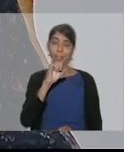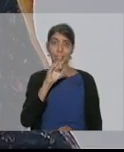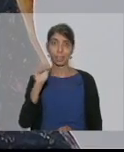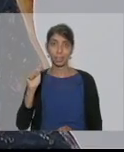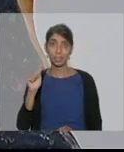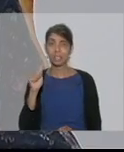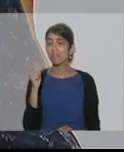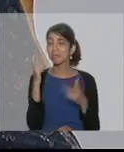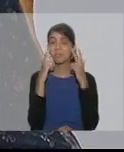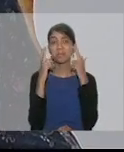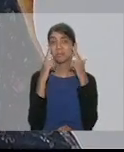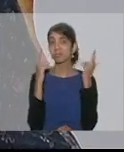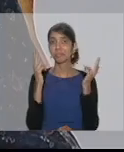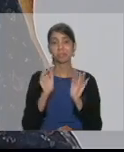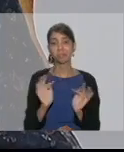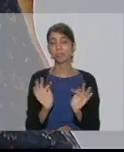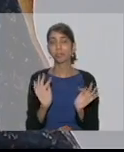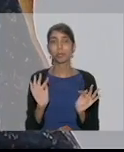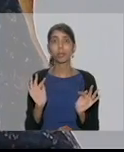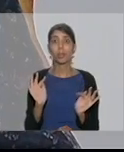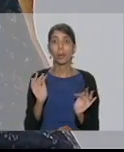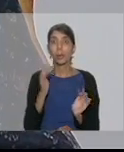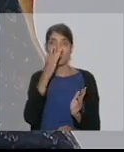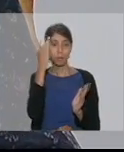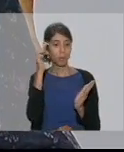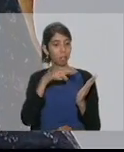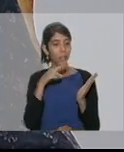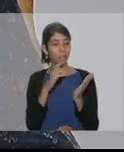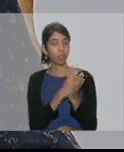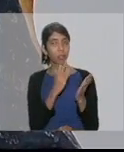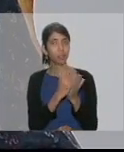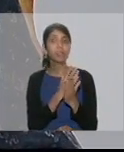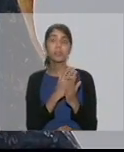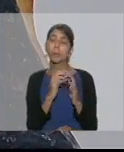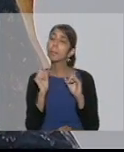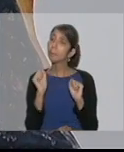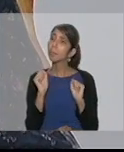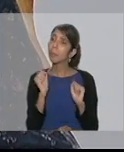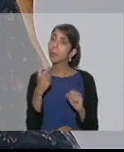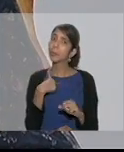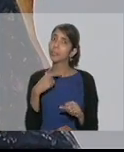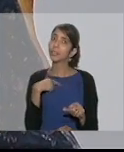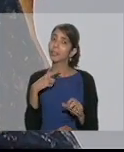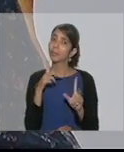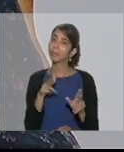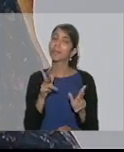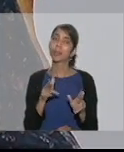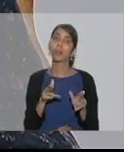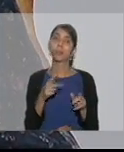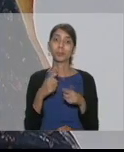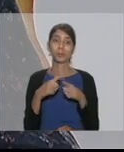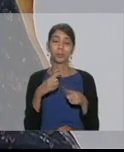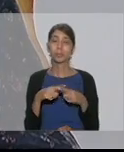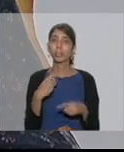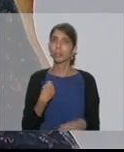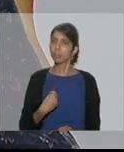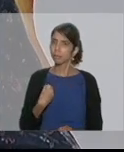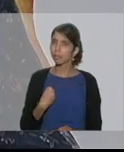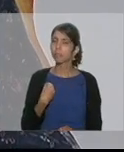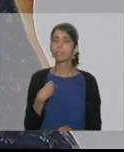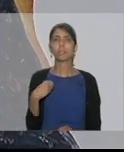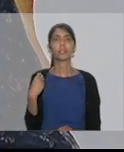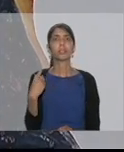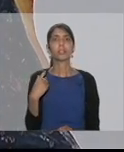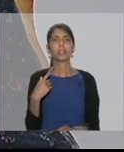uma menina comum. Então, assim, as pessoas que leem o livro falam, eu poderia ser essa garota, sabe? Porque ela vive problemas